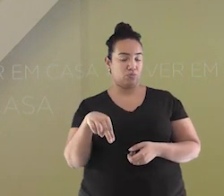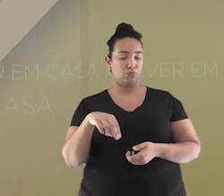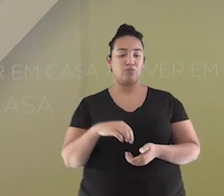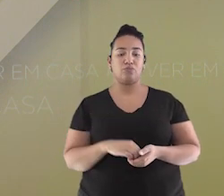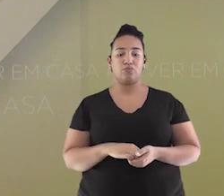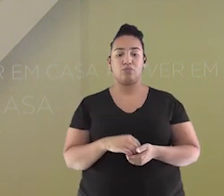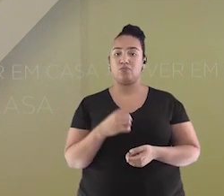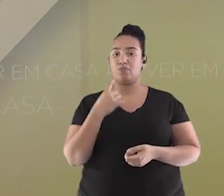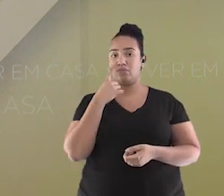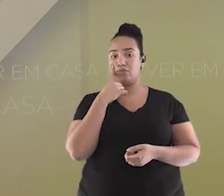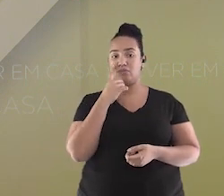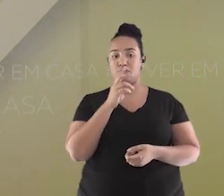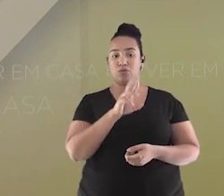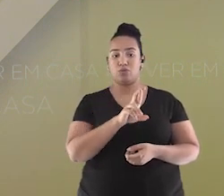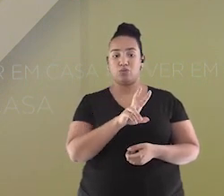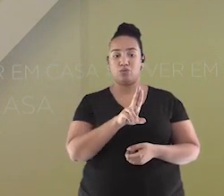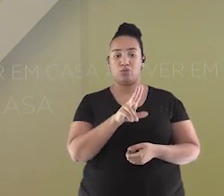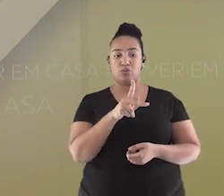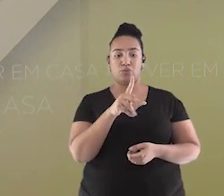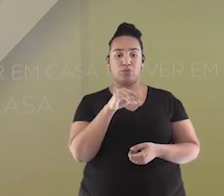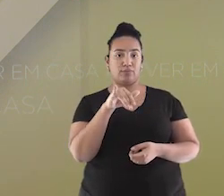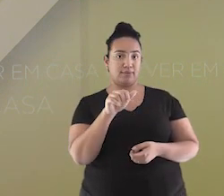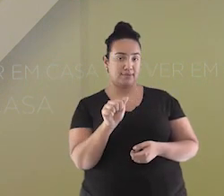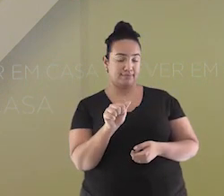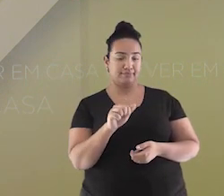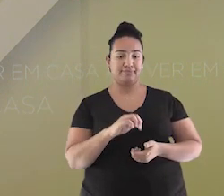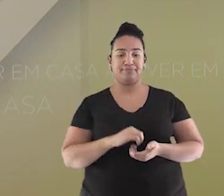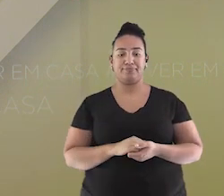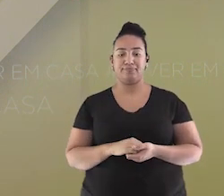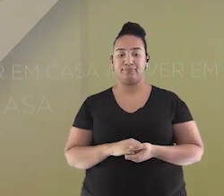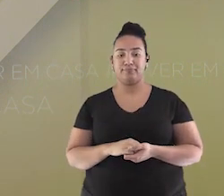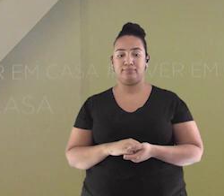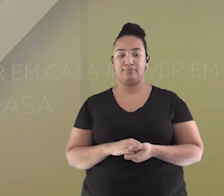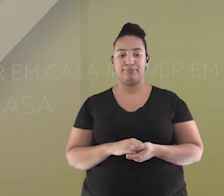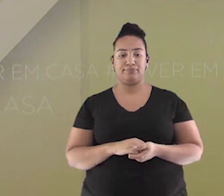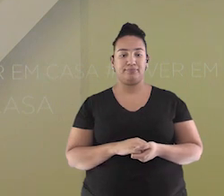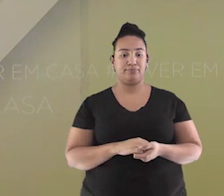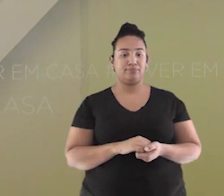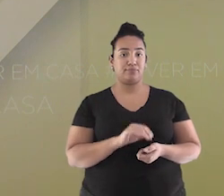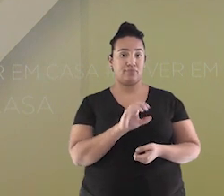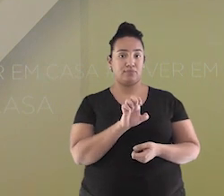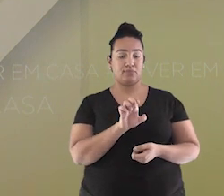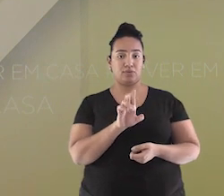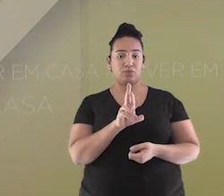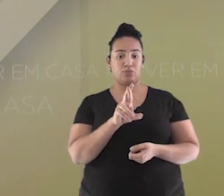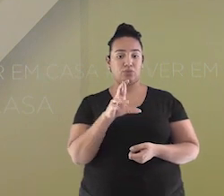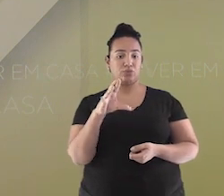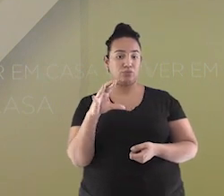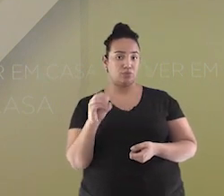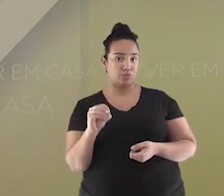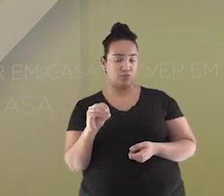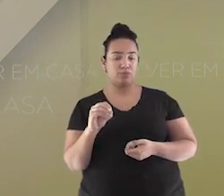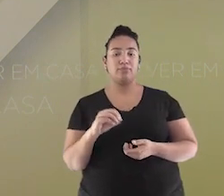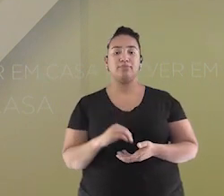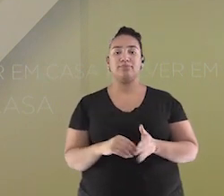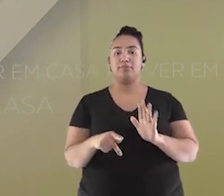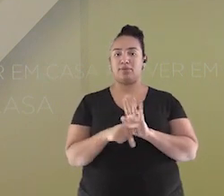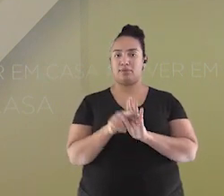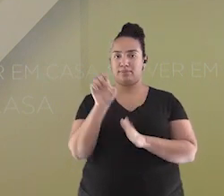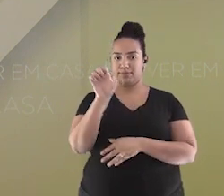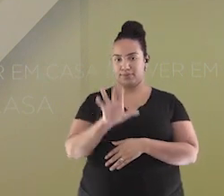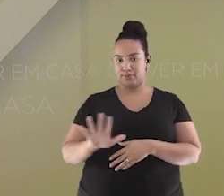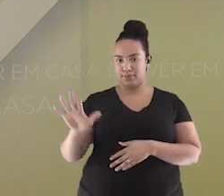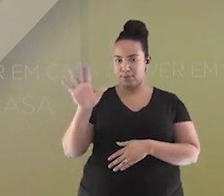aqui outro nome de moeda ou real, que é o rúpia. Aqui nós temos o euro, que é a moeda utilizada